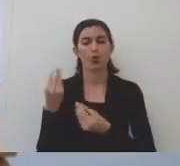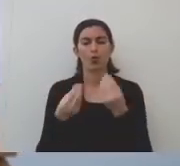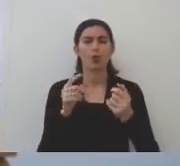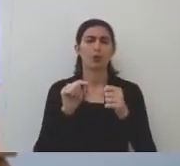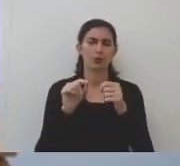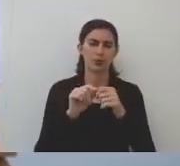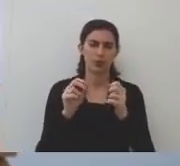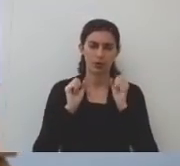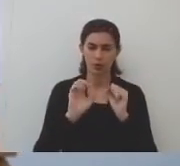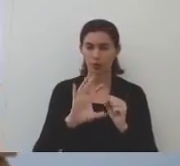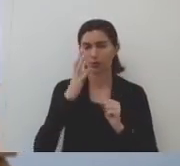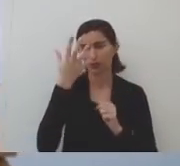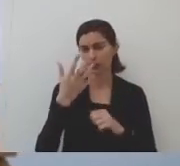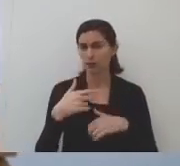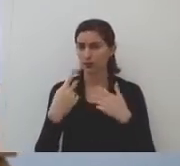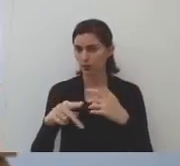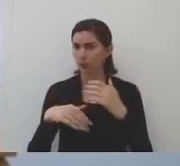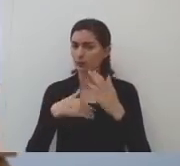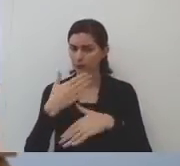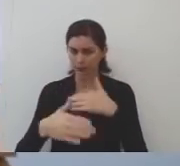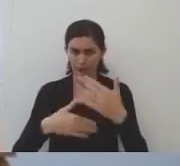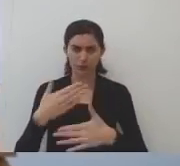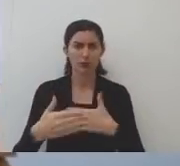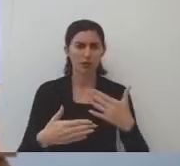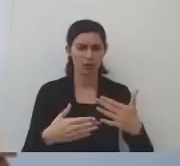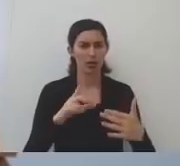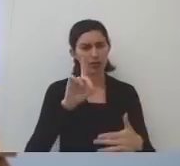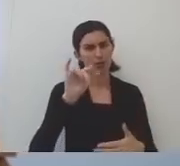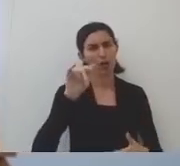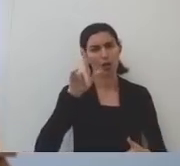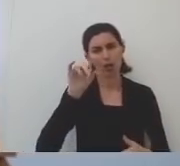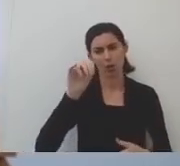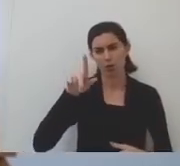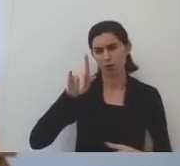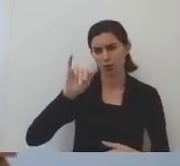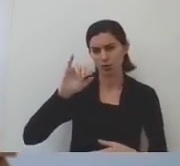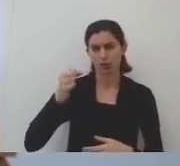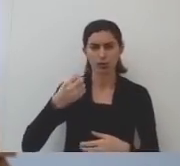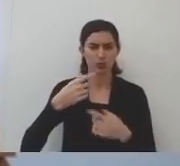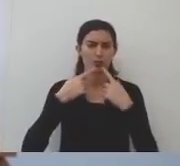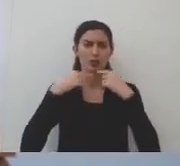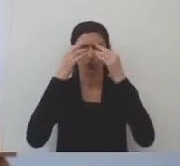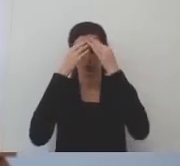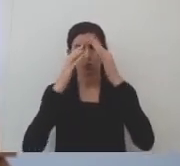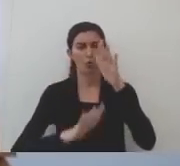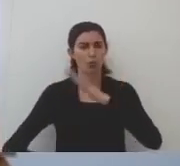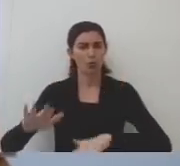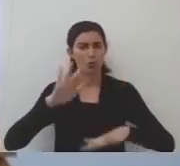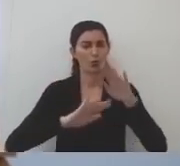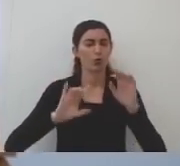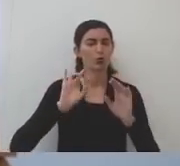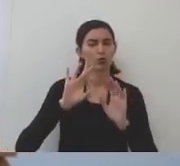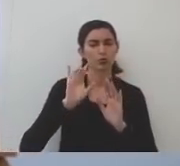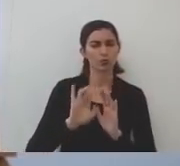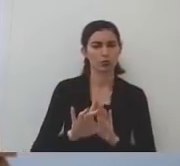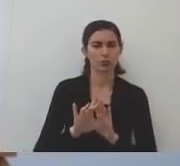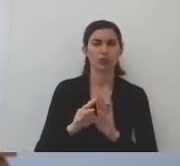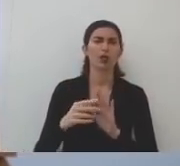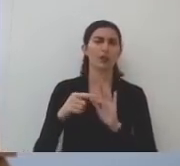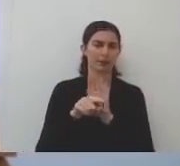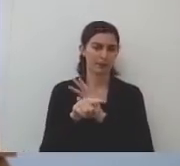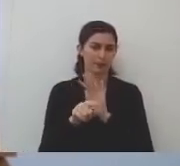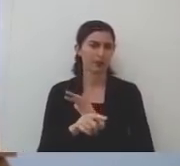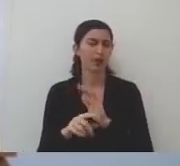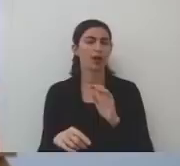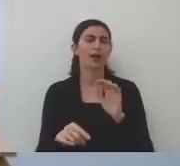poderia acontecer. Então, nesse processo de dialogismo, né, ou de linguagem dialógica, cuidado apenas nessa questão,